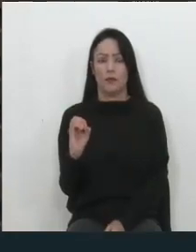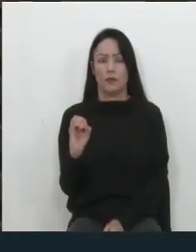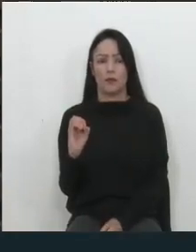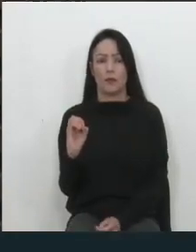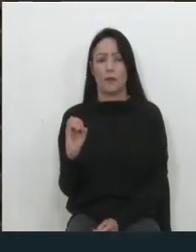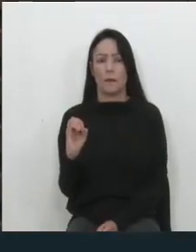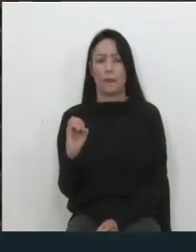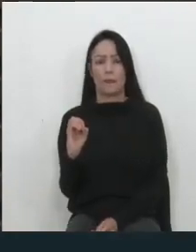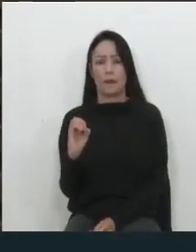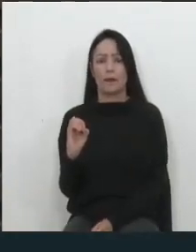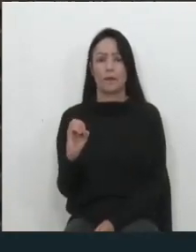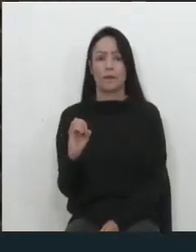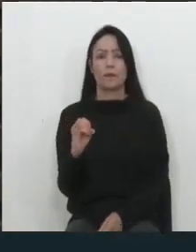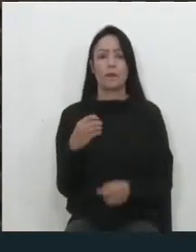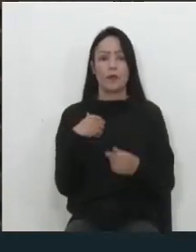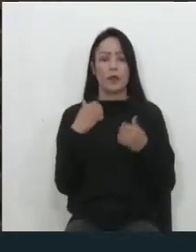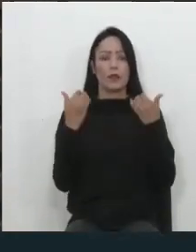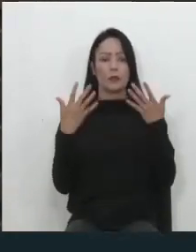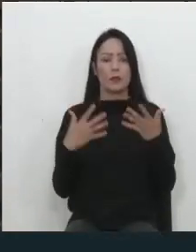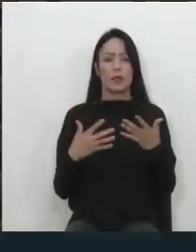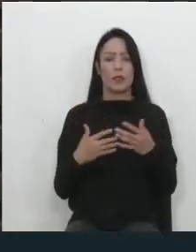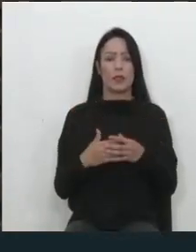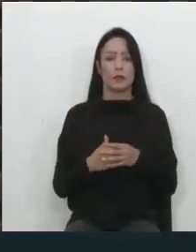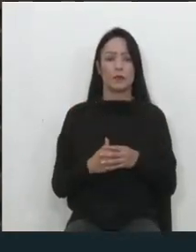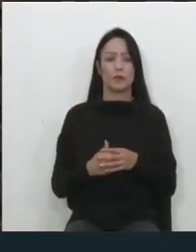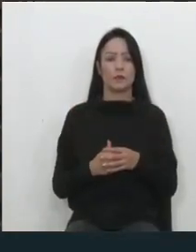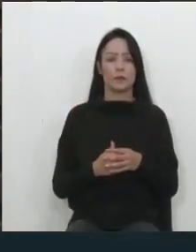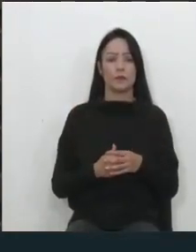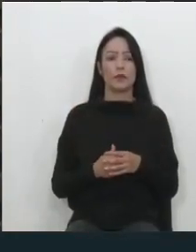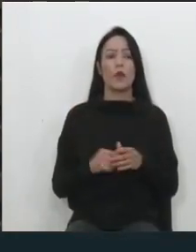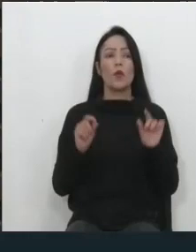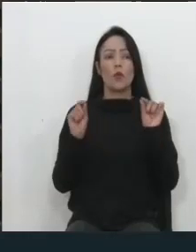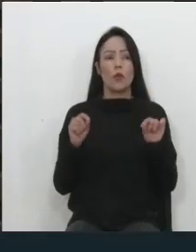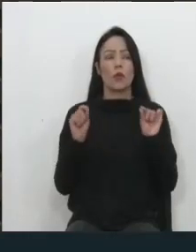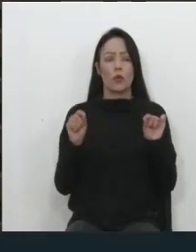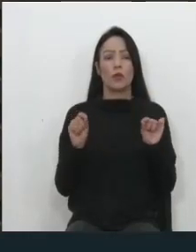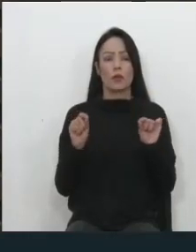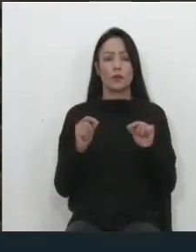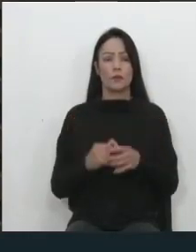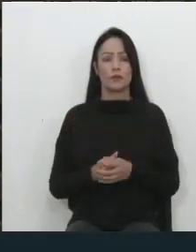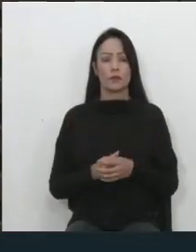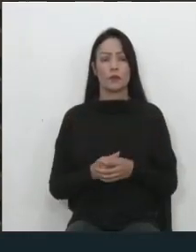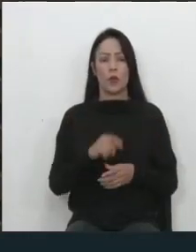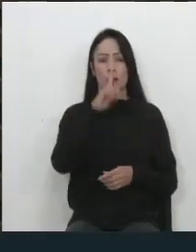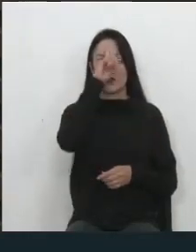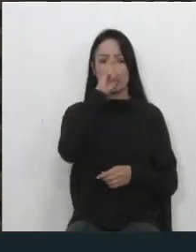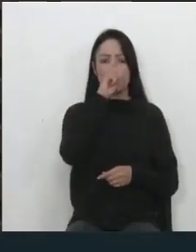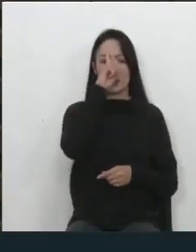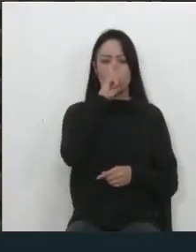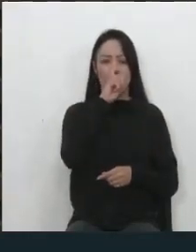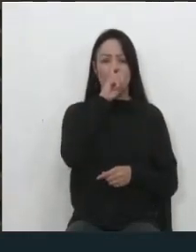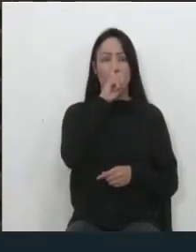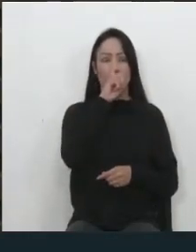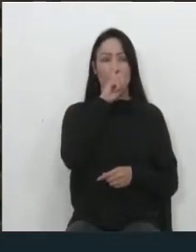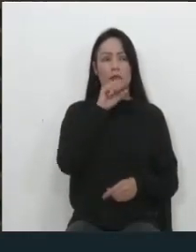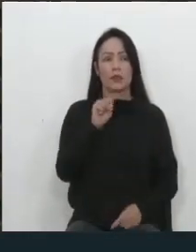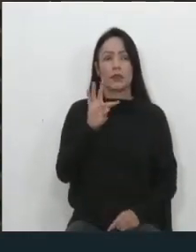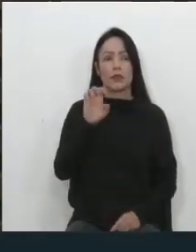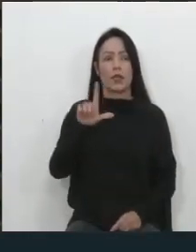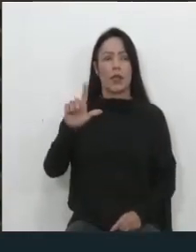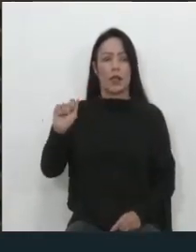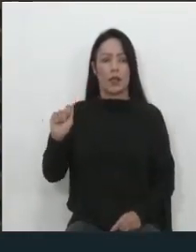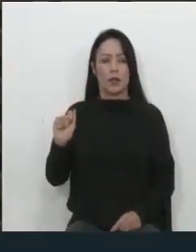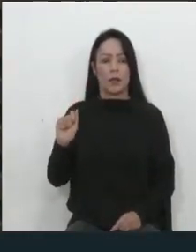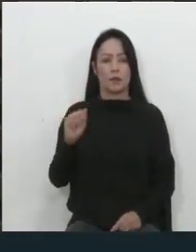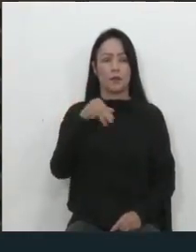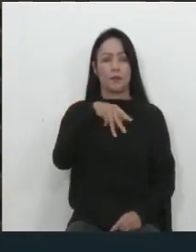falar e revisar a questão do Estela Maris. O